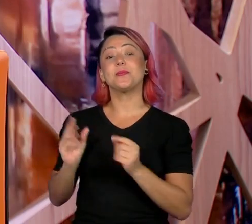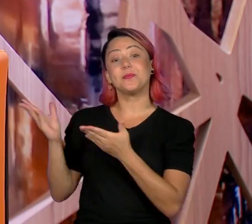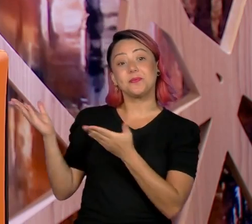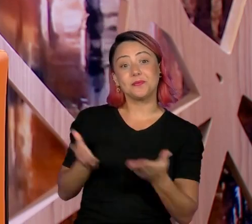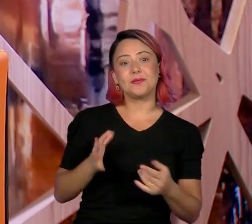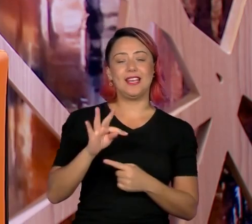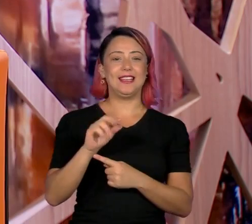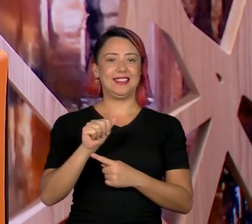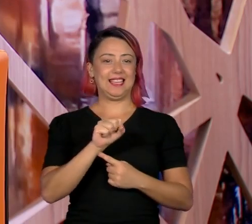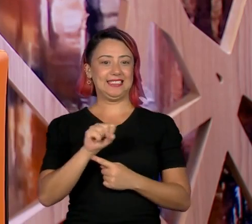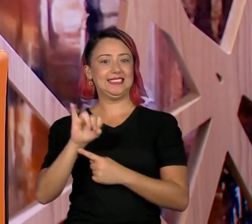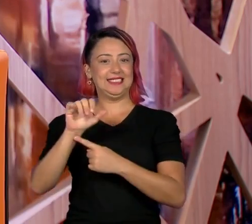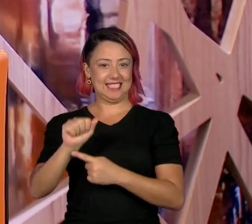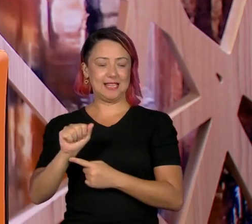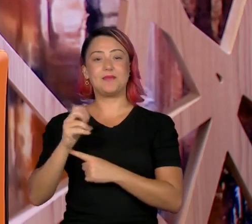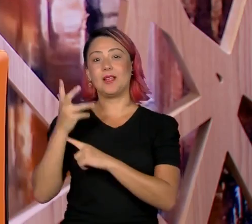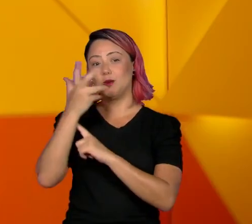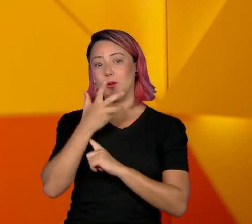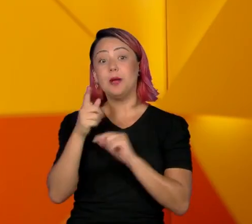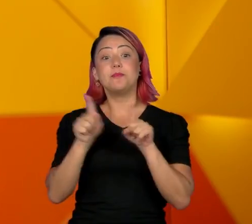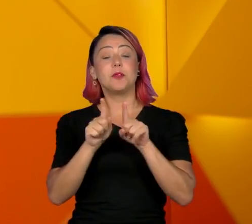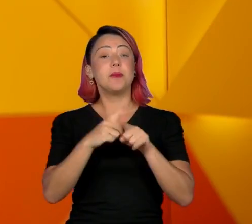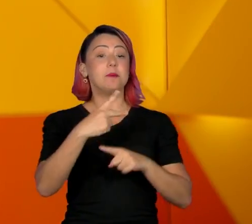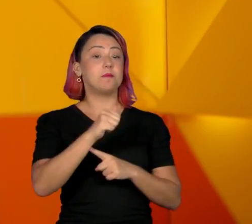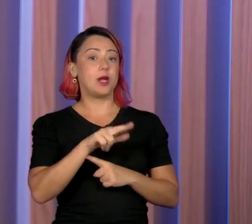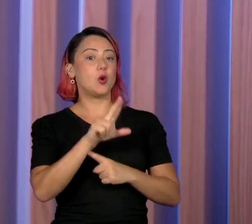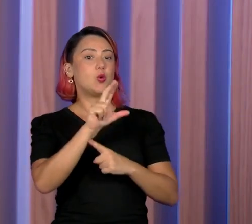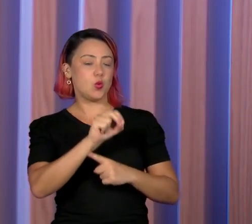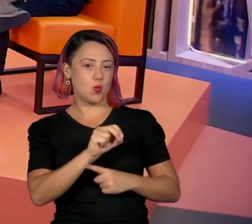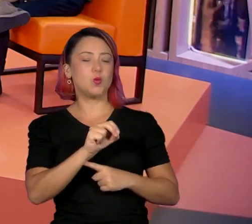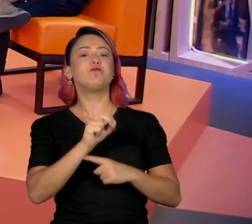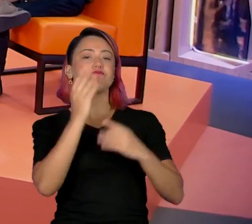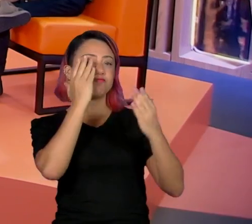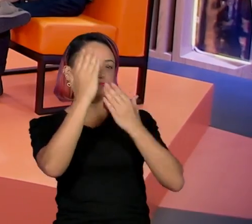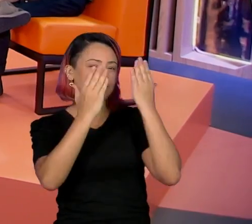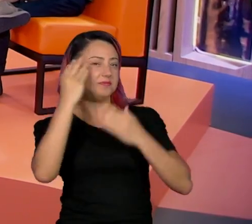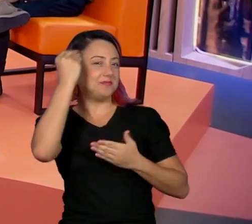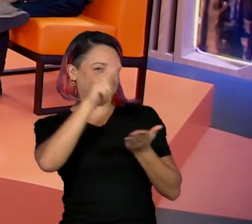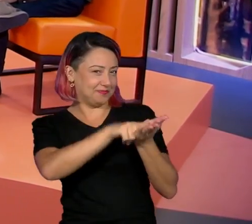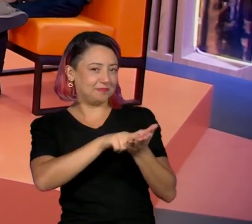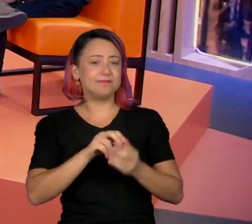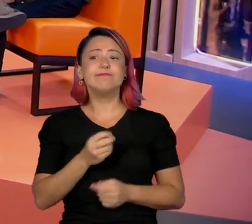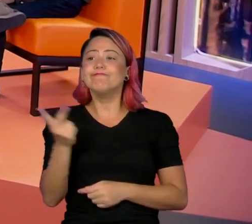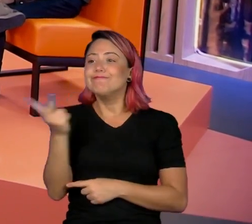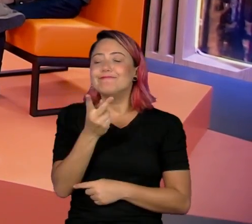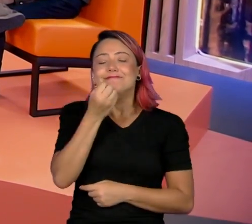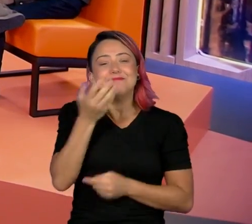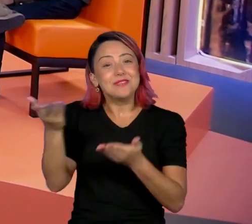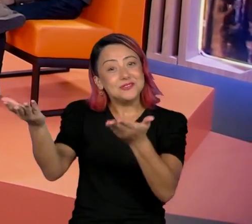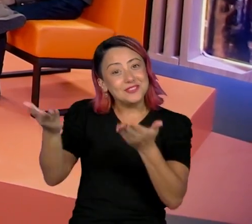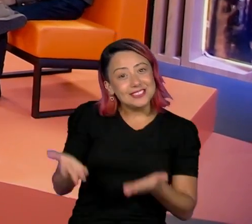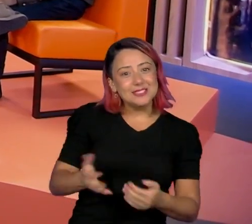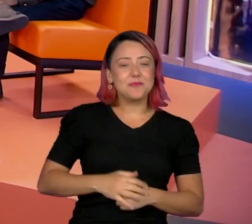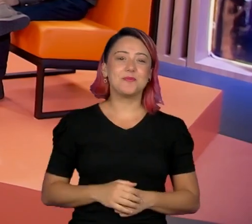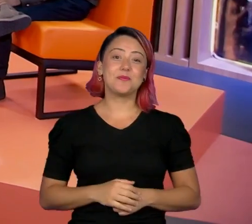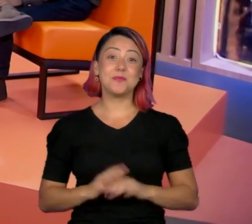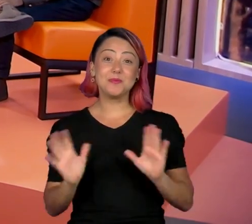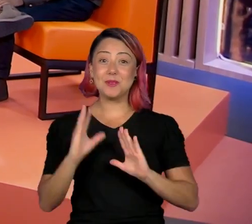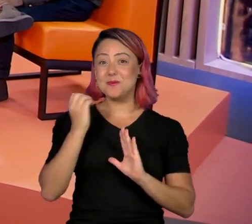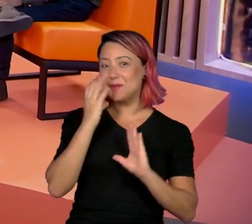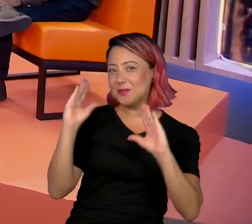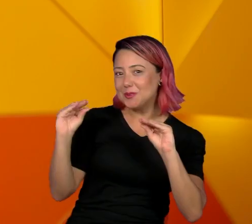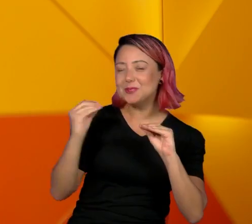psicólogo e psicanalista Paulo Bueno. Boa noite, Paulo. Boa noite, Tássia. Sejam bem-vindos. Boa noite. Boa noite,